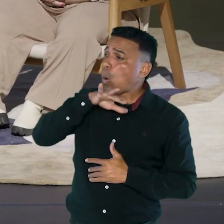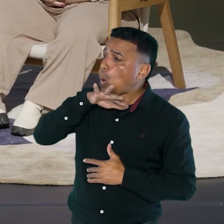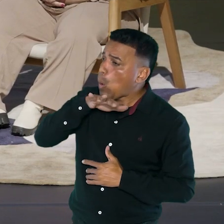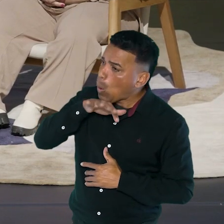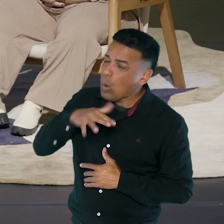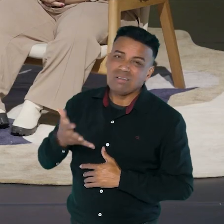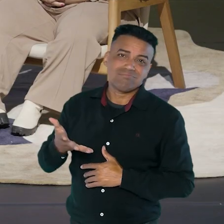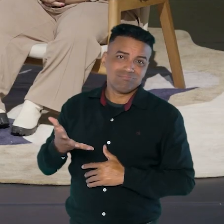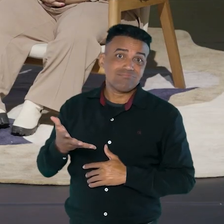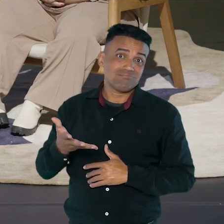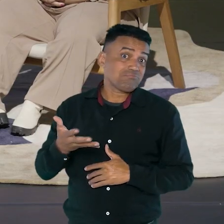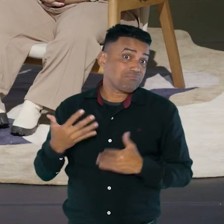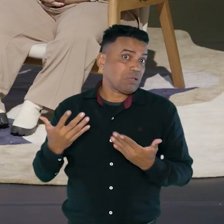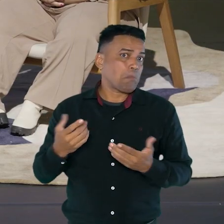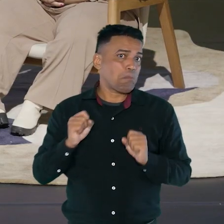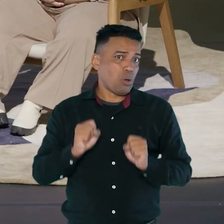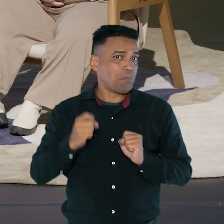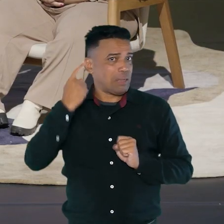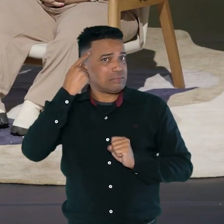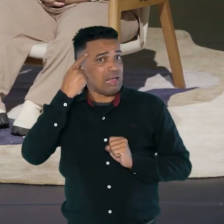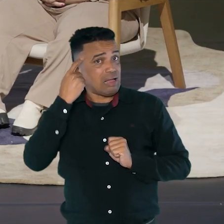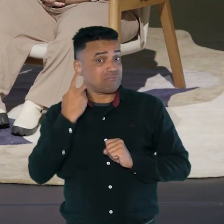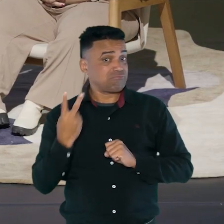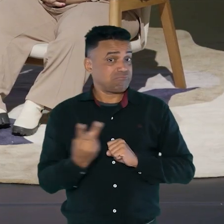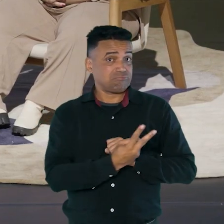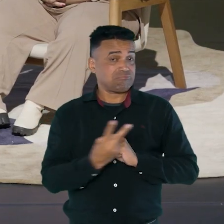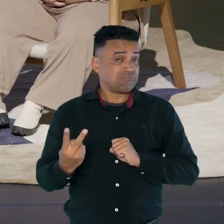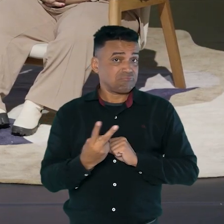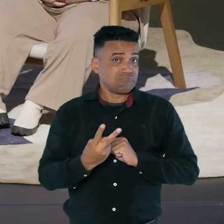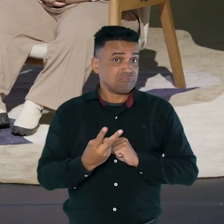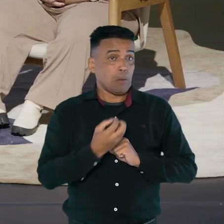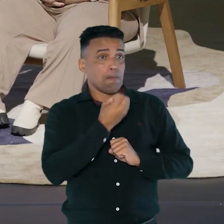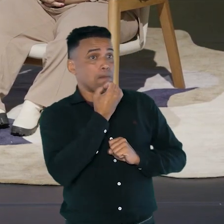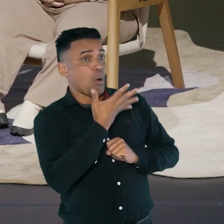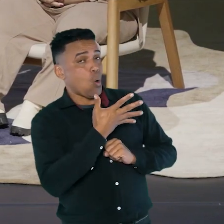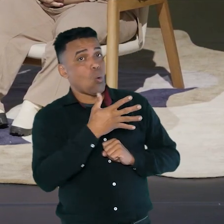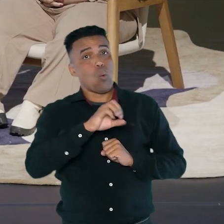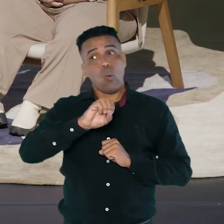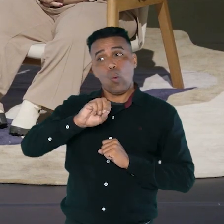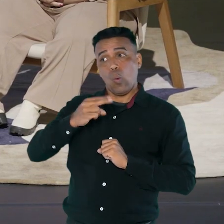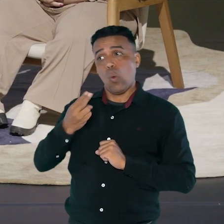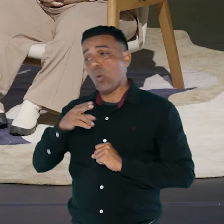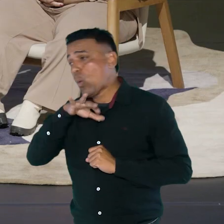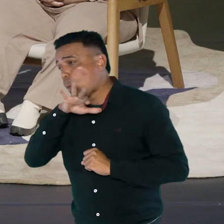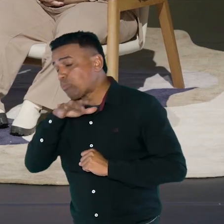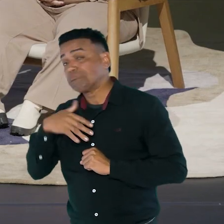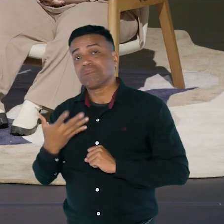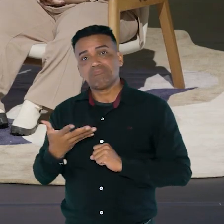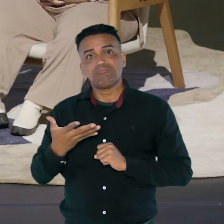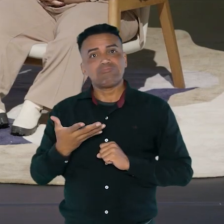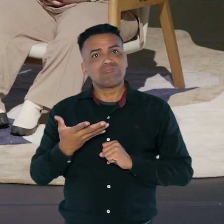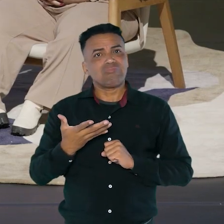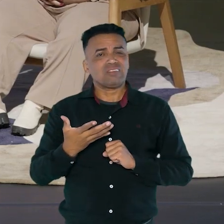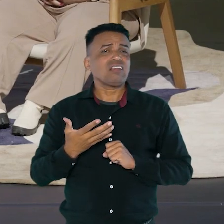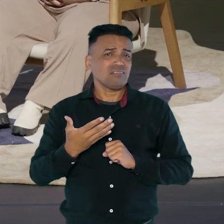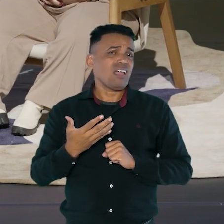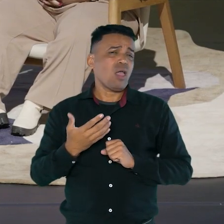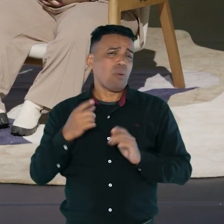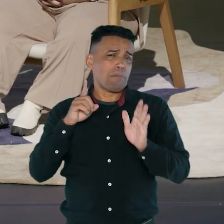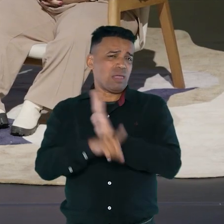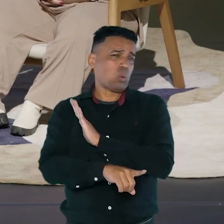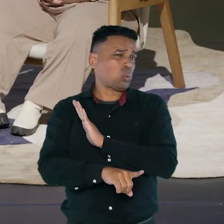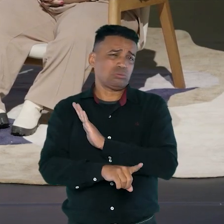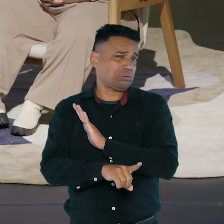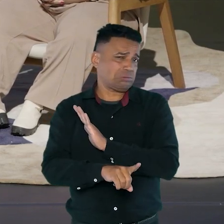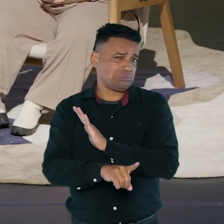ruim, a gente pode pensar dos dois lados, né? Mas vocês ainda... Eu tenho certeza que sim, é uma